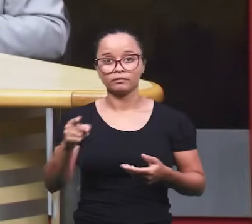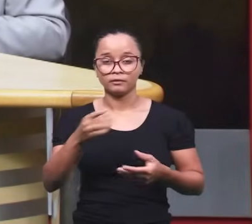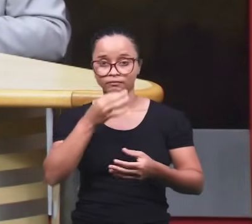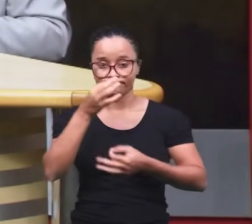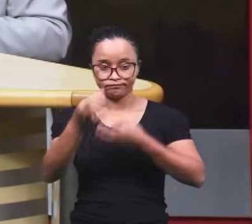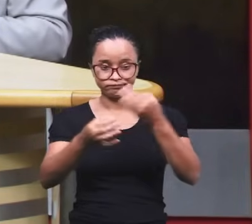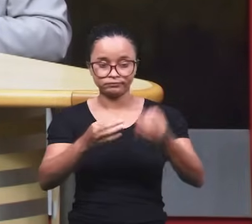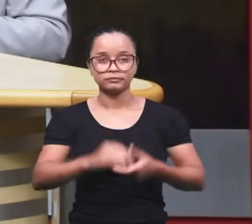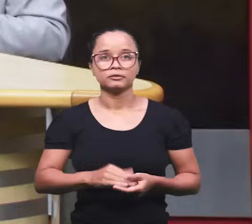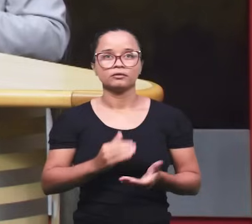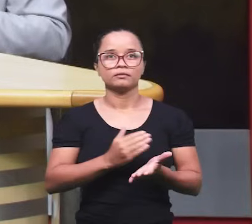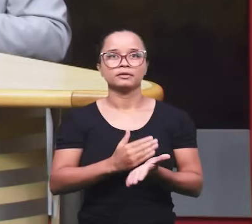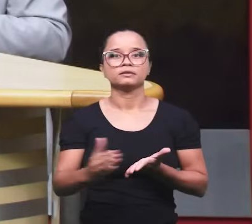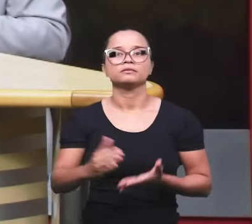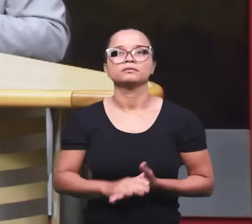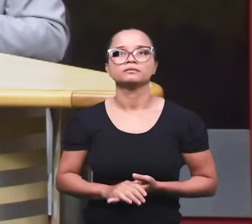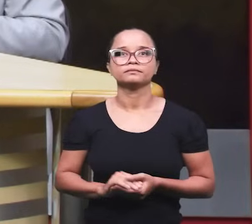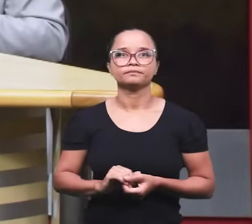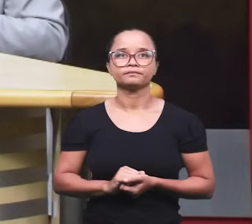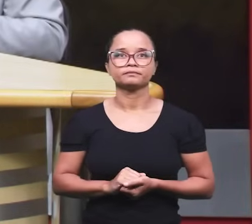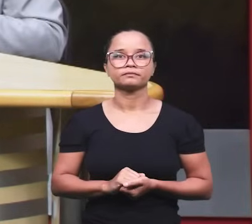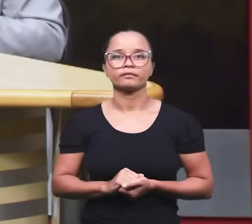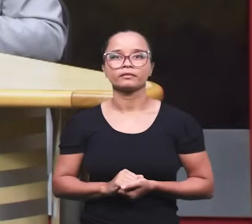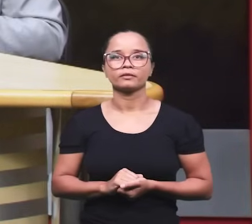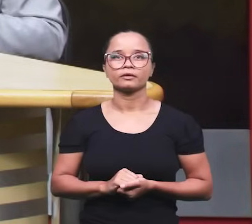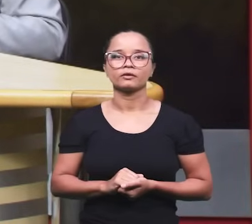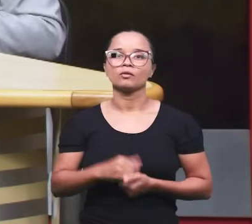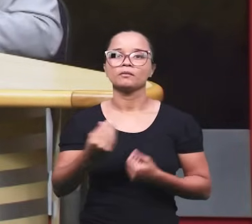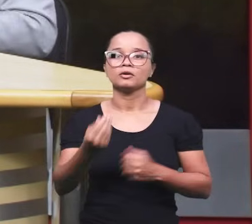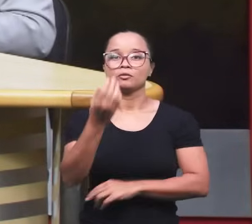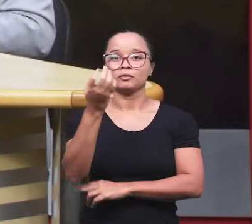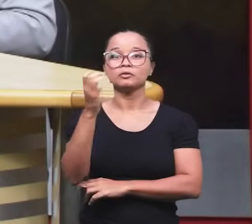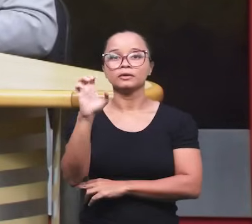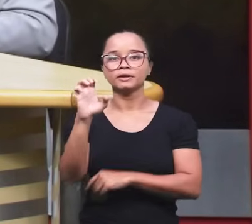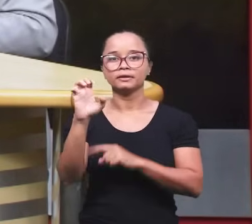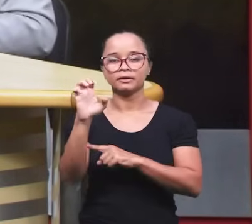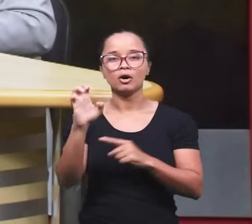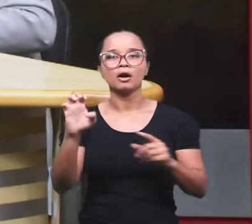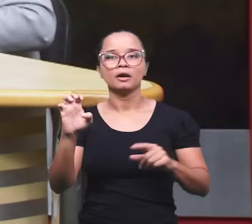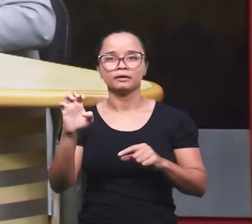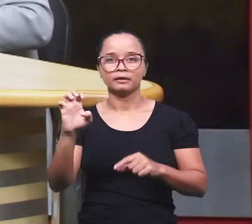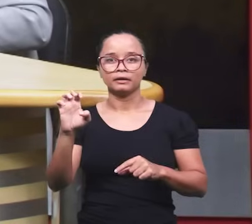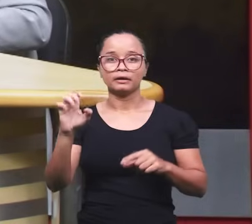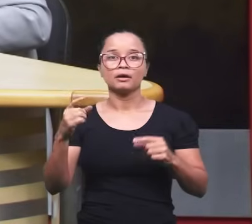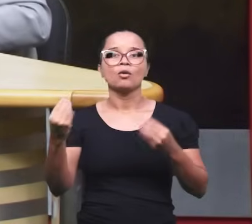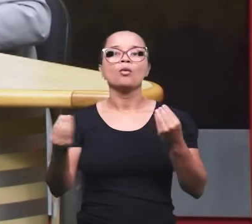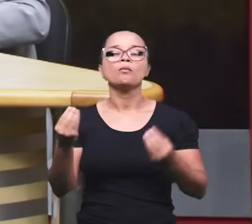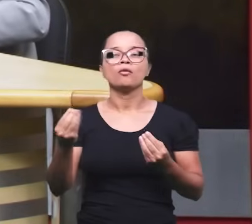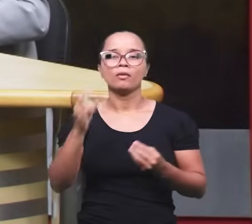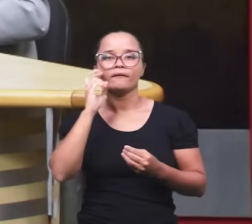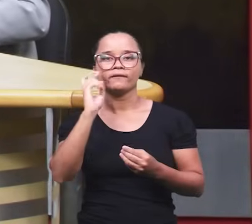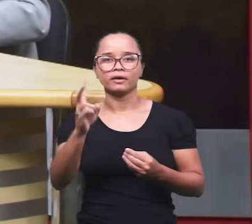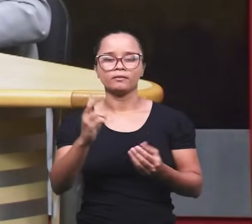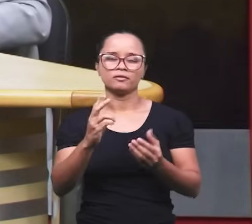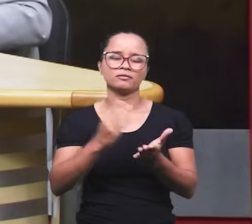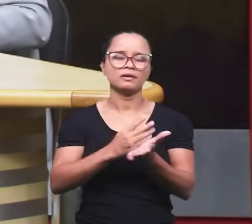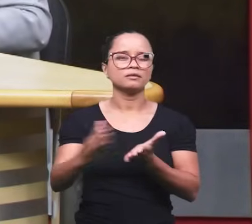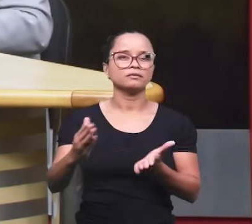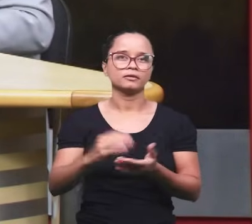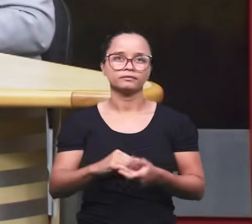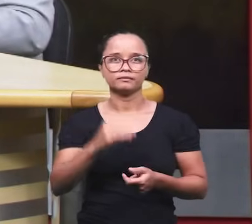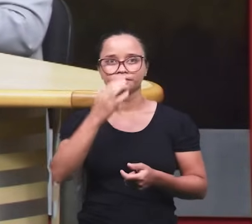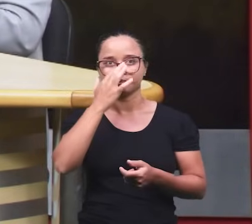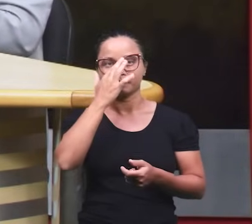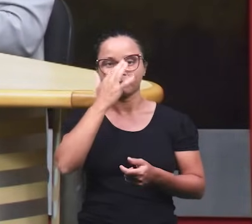Ricardo começando pelo Éden né onde nós vemos isso e você pode fazer essa essa observação que você fazer e o